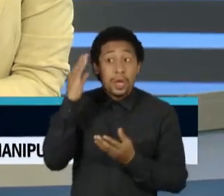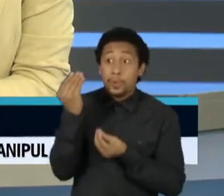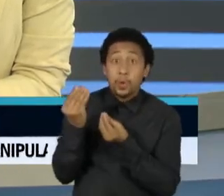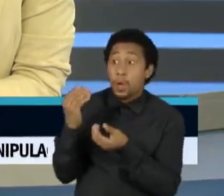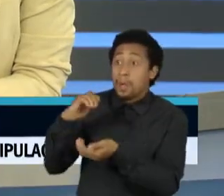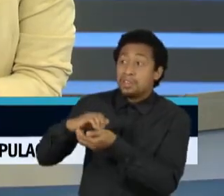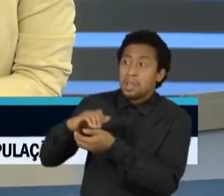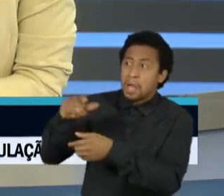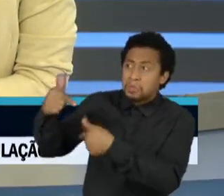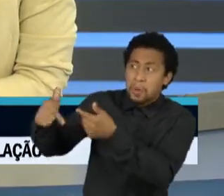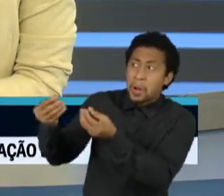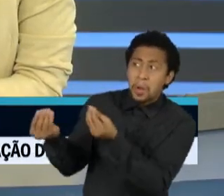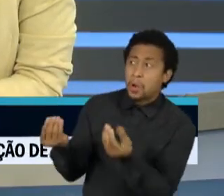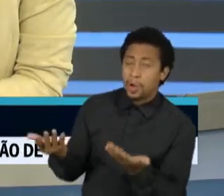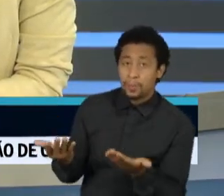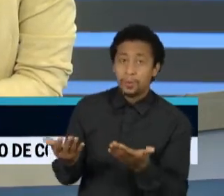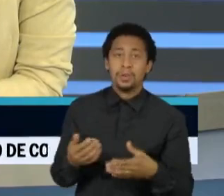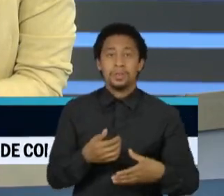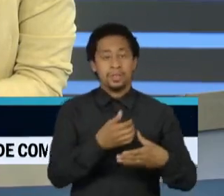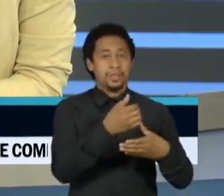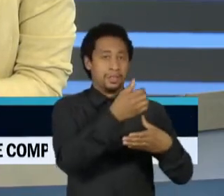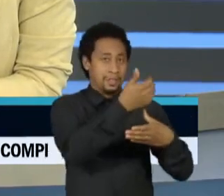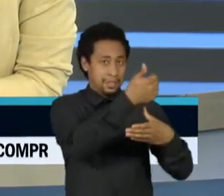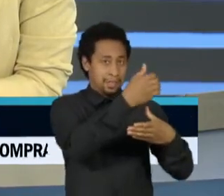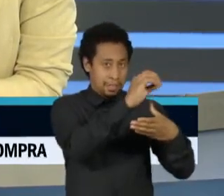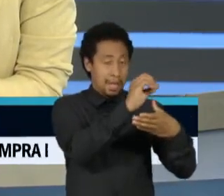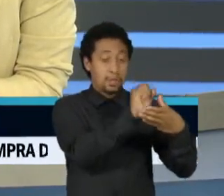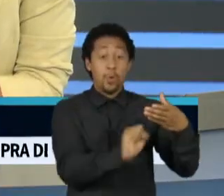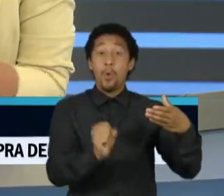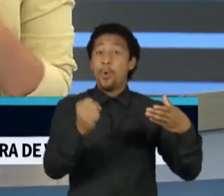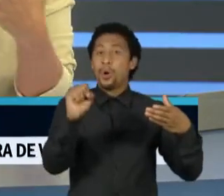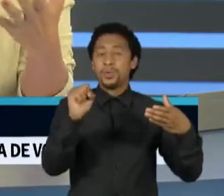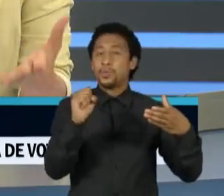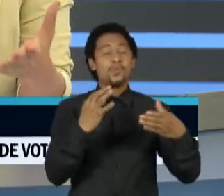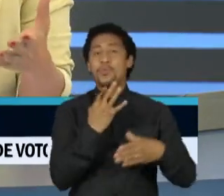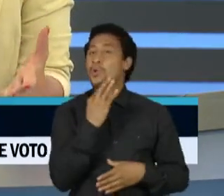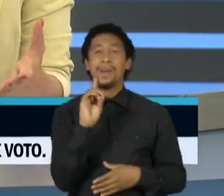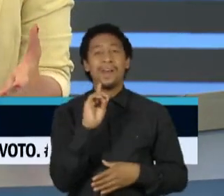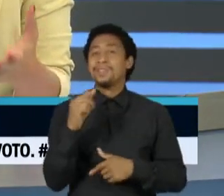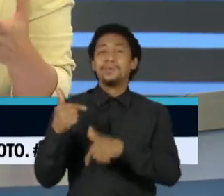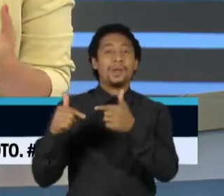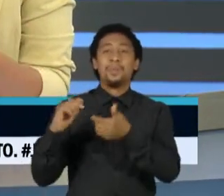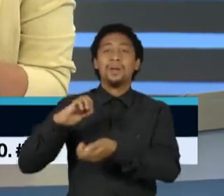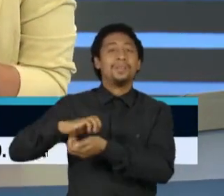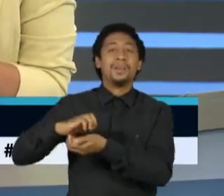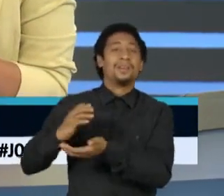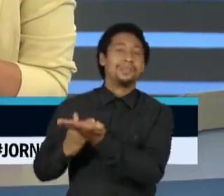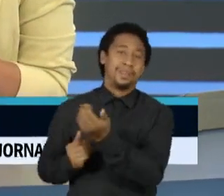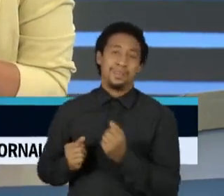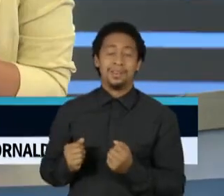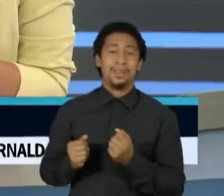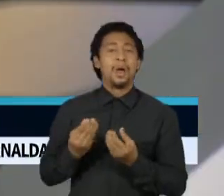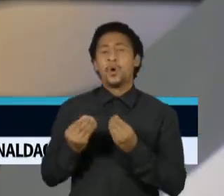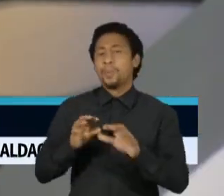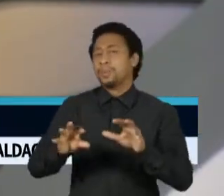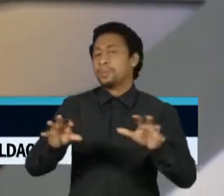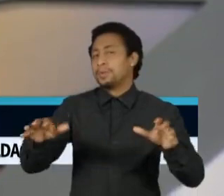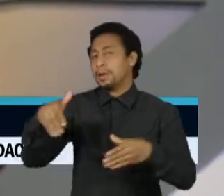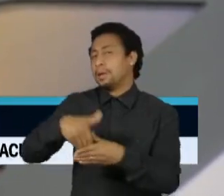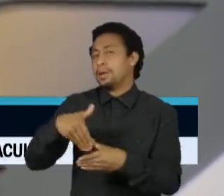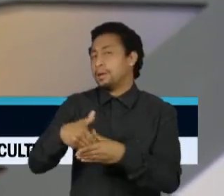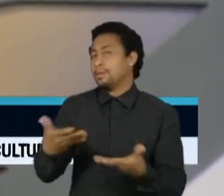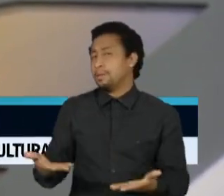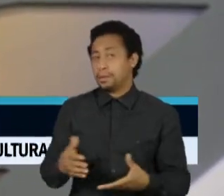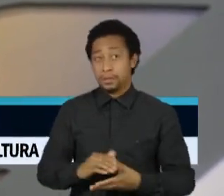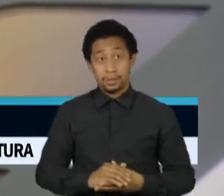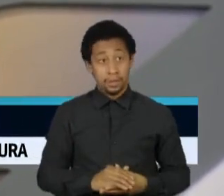cada 10, né, conhecem superficialmente o trabalho do TSE. De que forma isso reflete nas eleições? Isso reflete